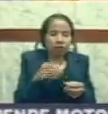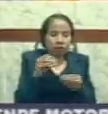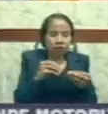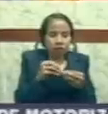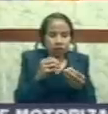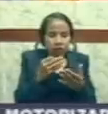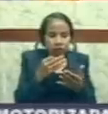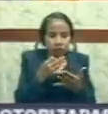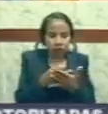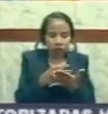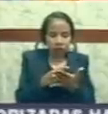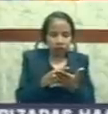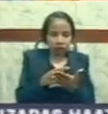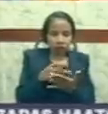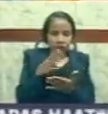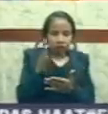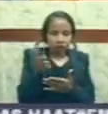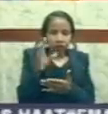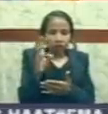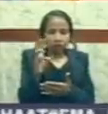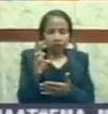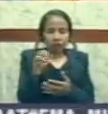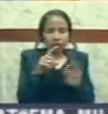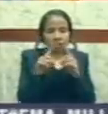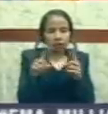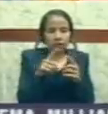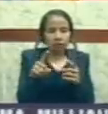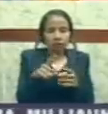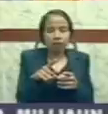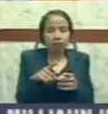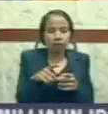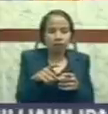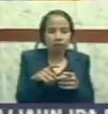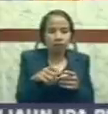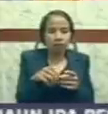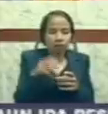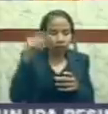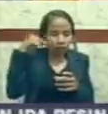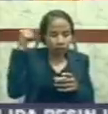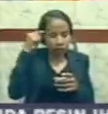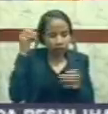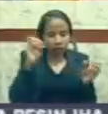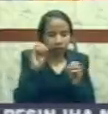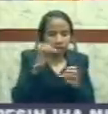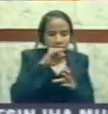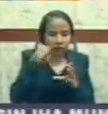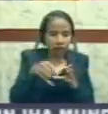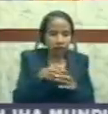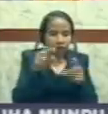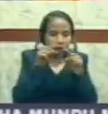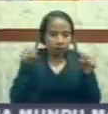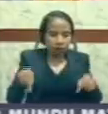proposta 56, o IN tem que ataque preferência ao Governo, atuar e incluir tabela,